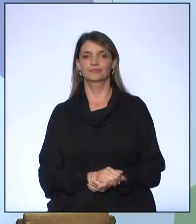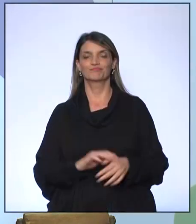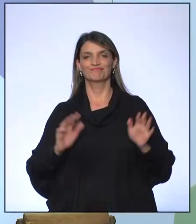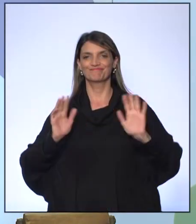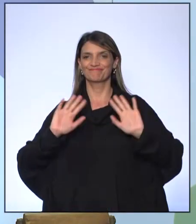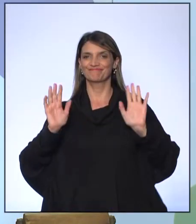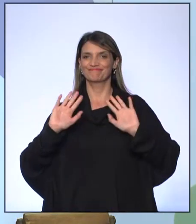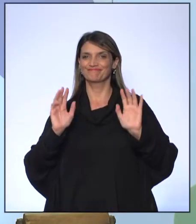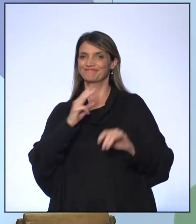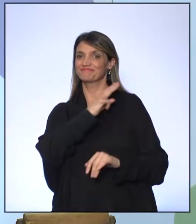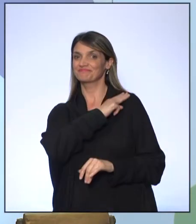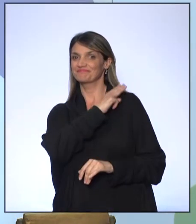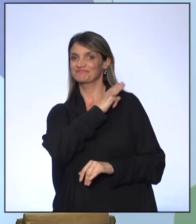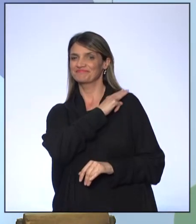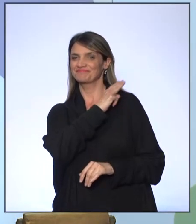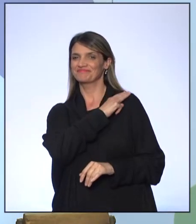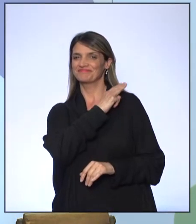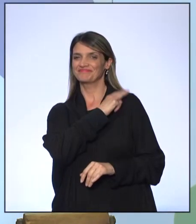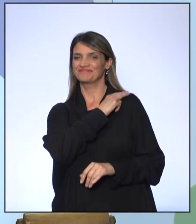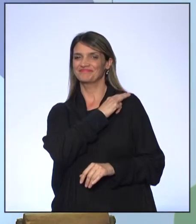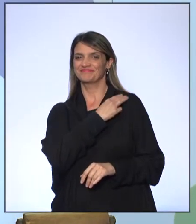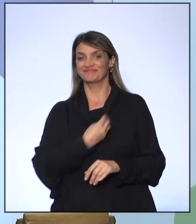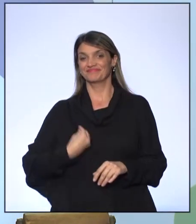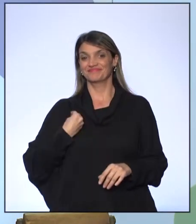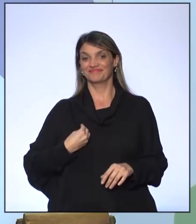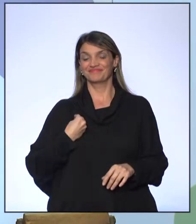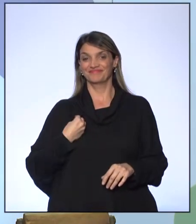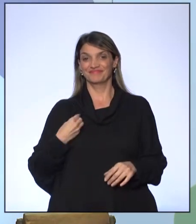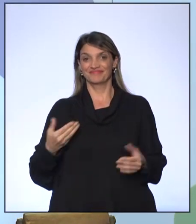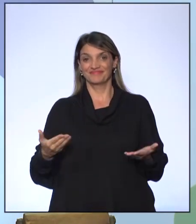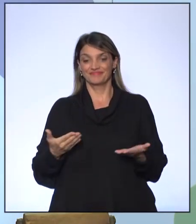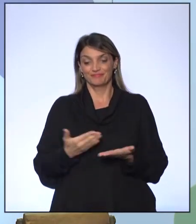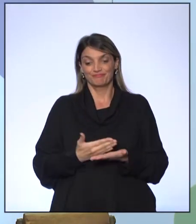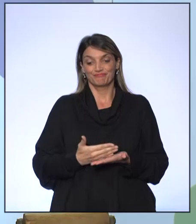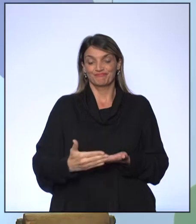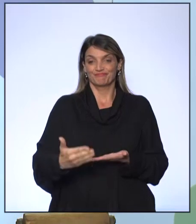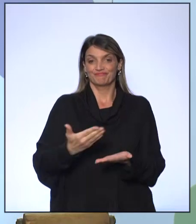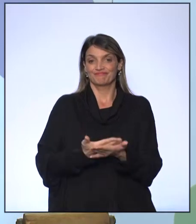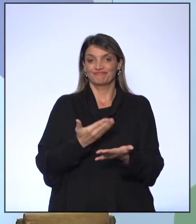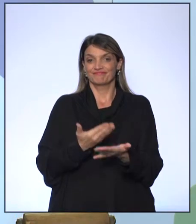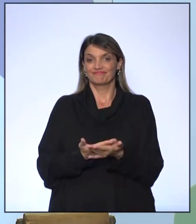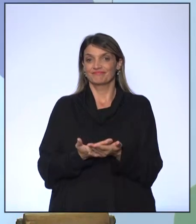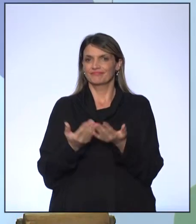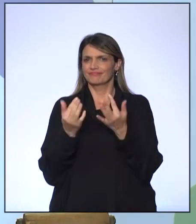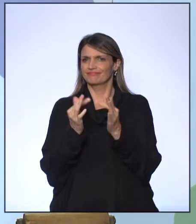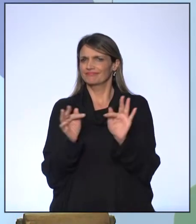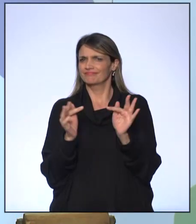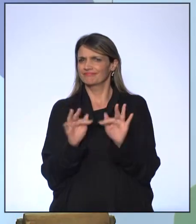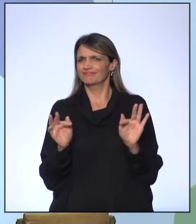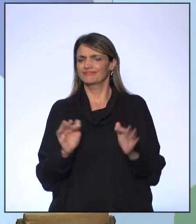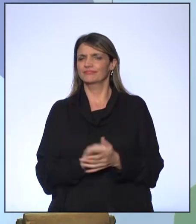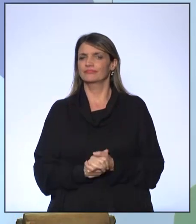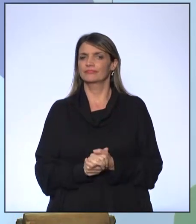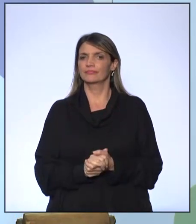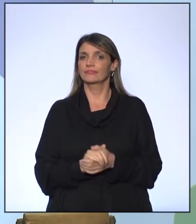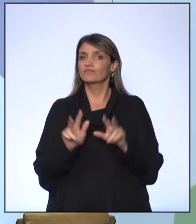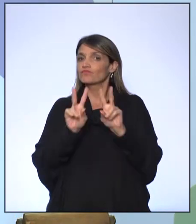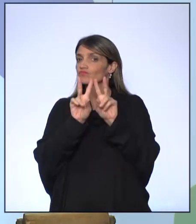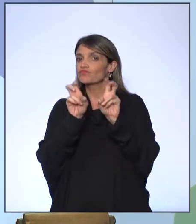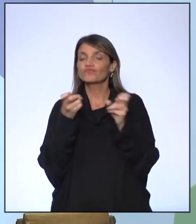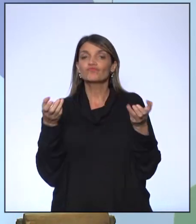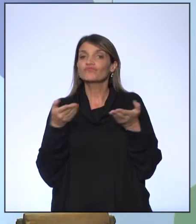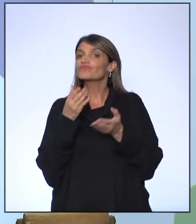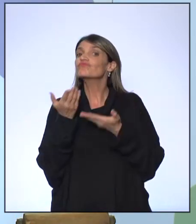Olá, galera do terceiro ano. Estamos aqui para iniciar mais uma aula de física. E o assunto que vamos falar